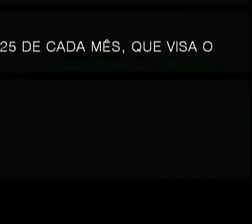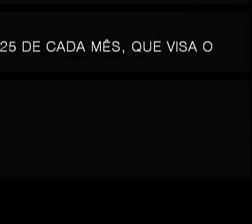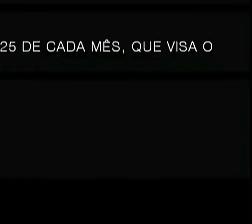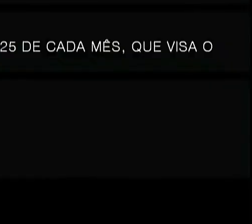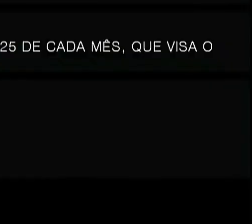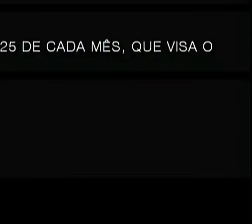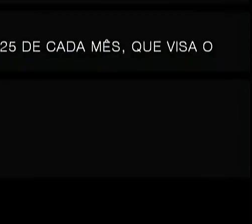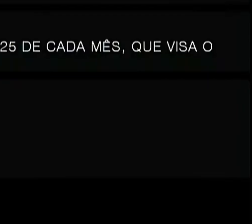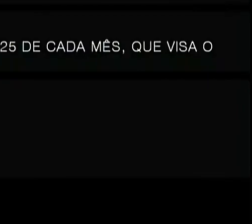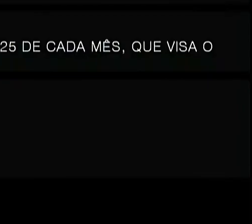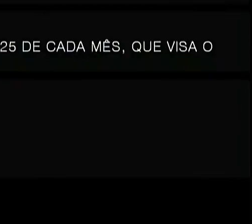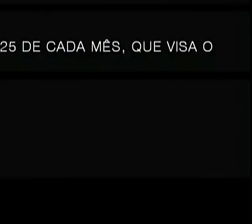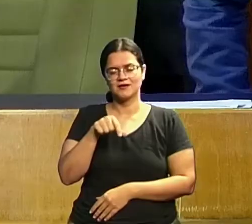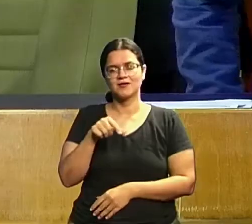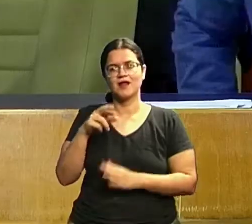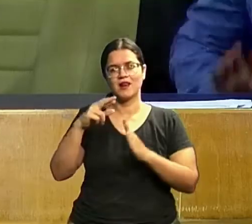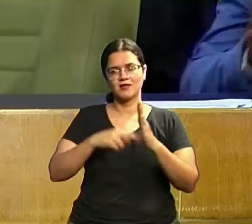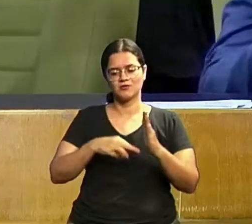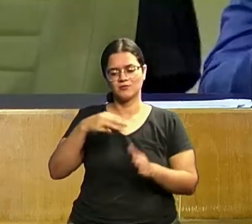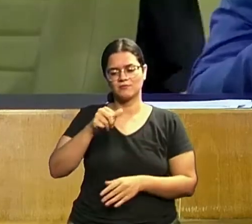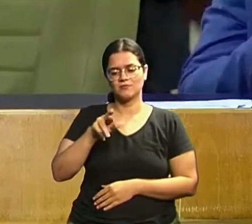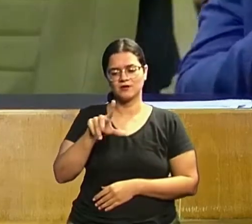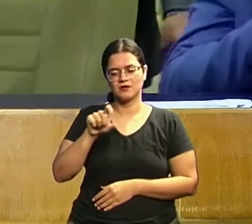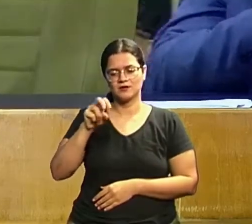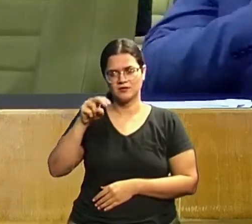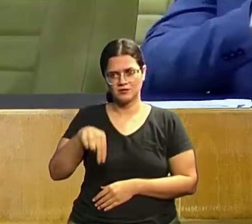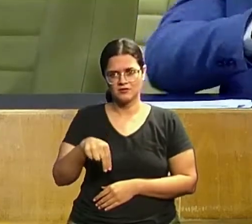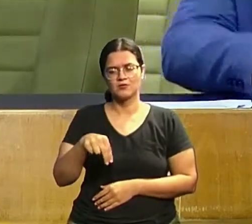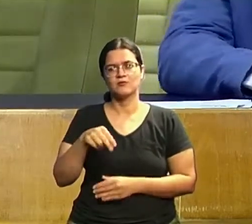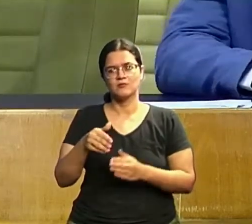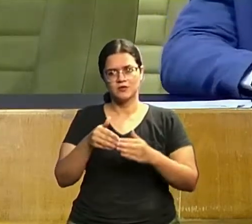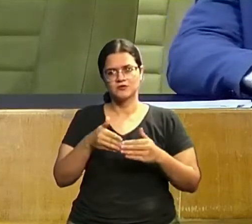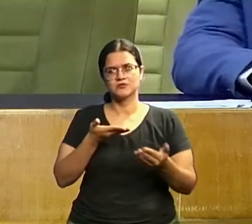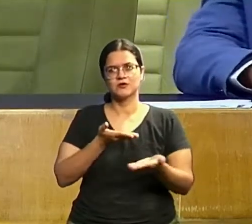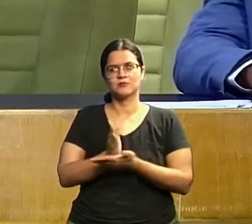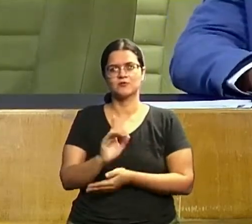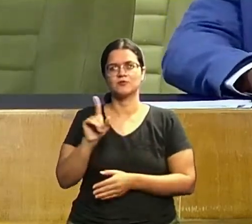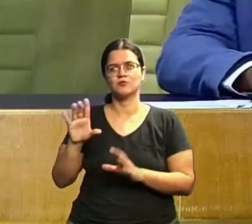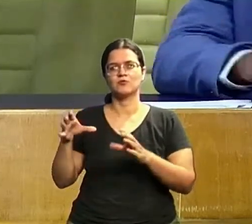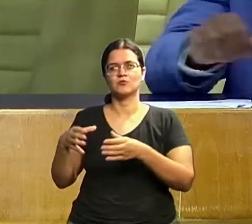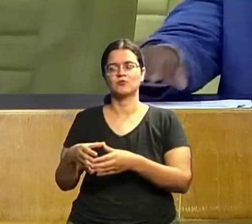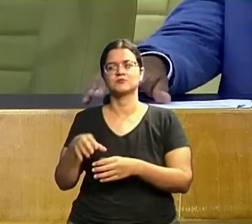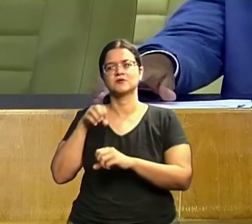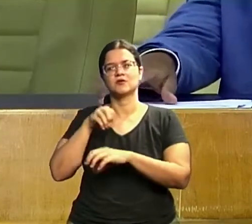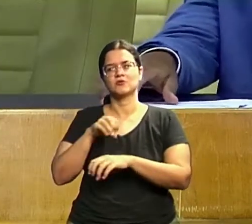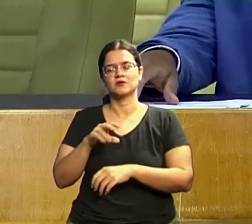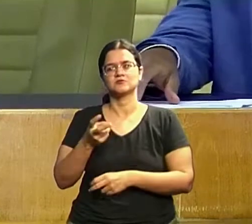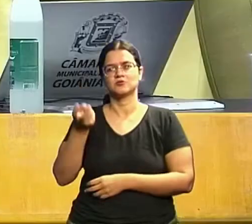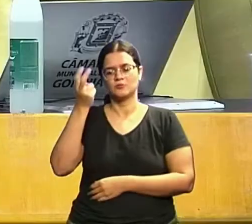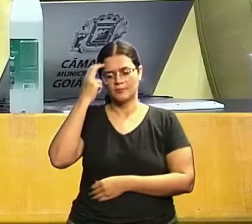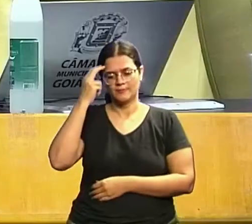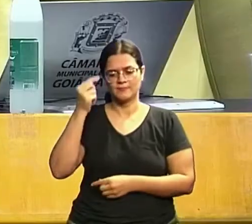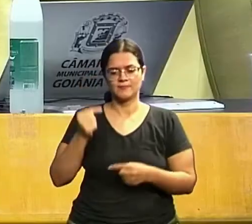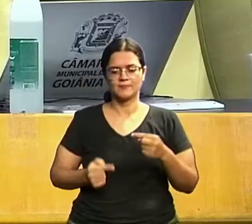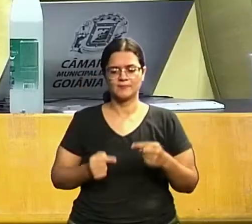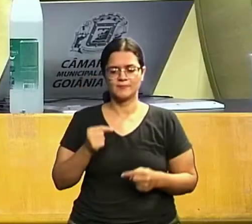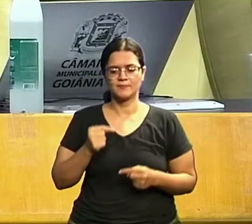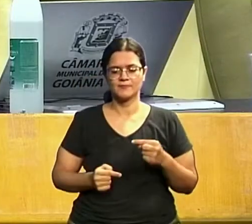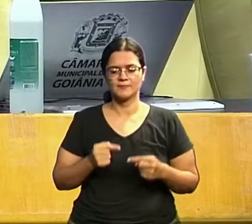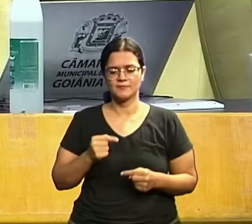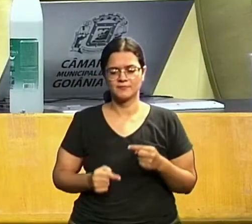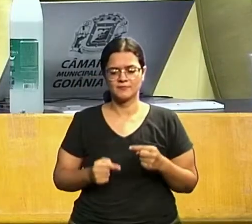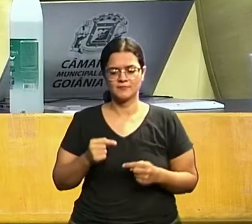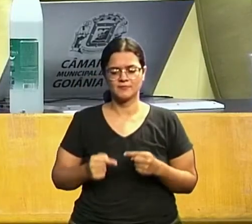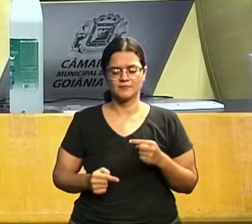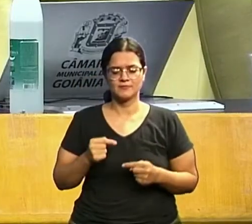Mauro Marlon Teixeira, pela aprovação na Comissão de Educação e Cultura. O projeto está em